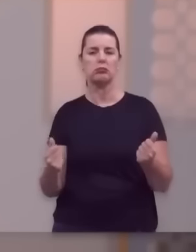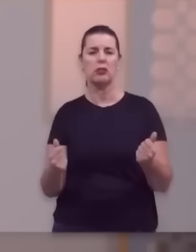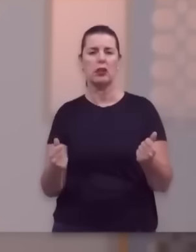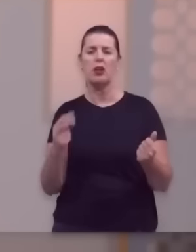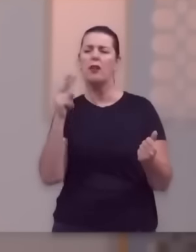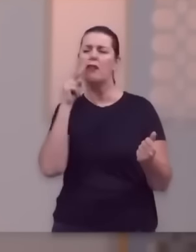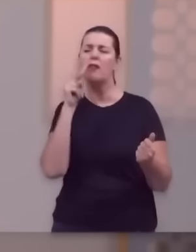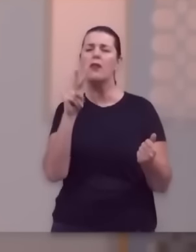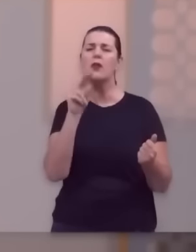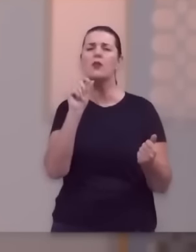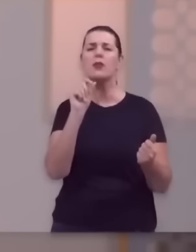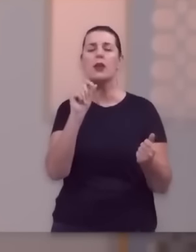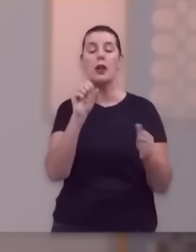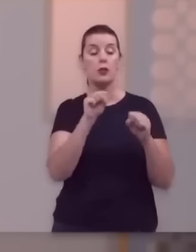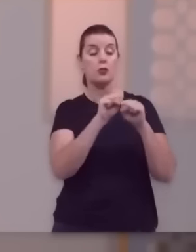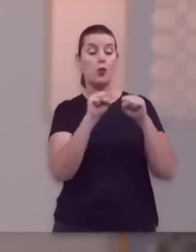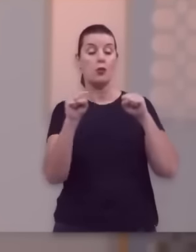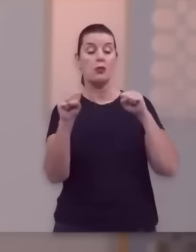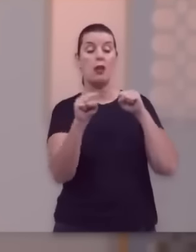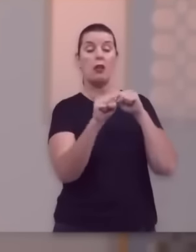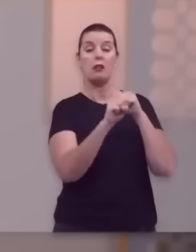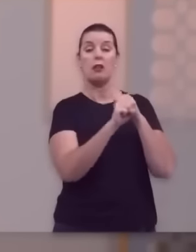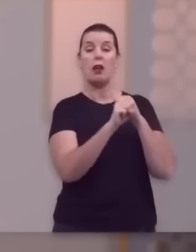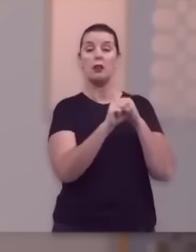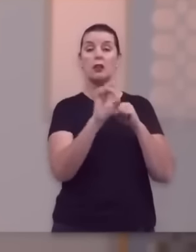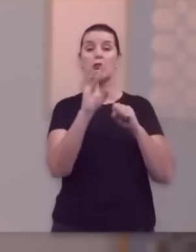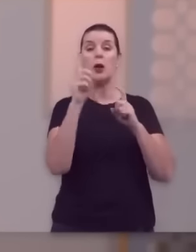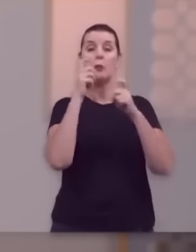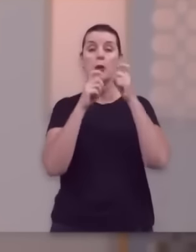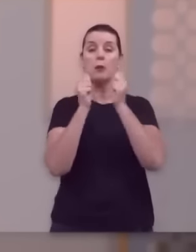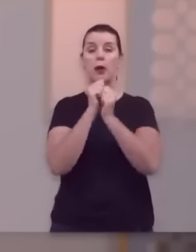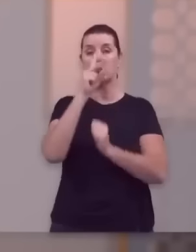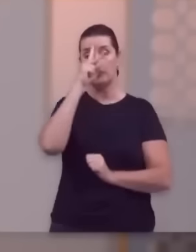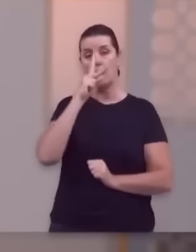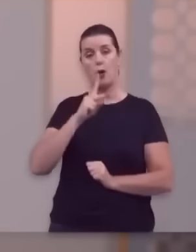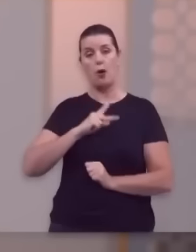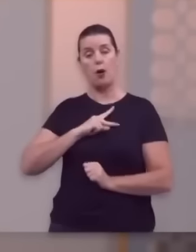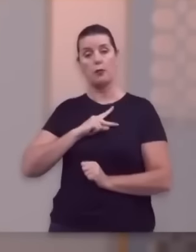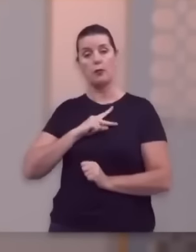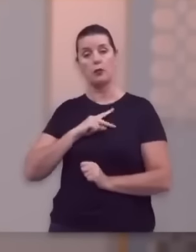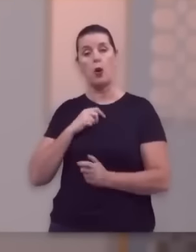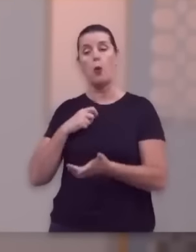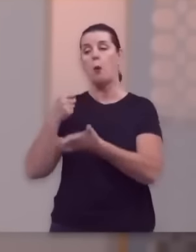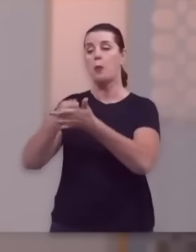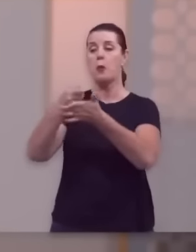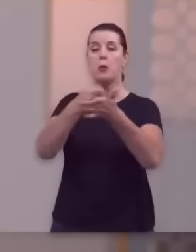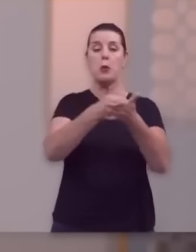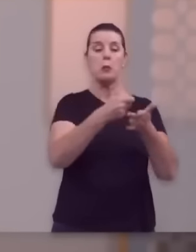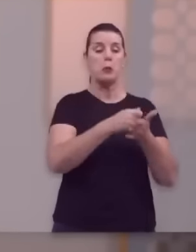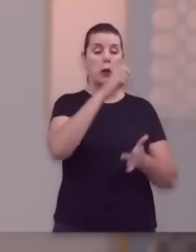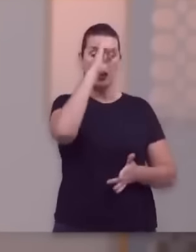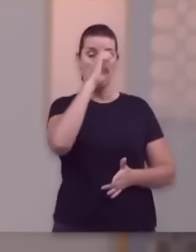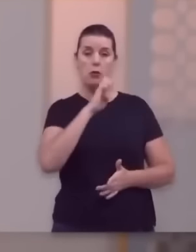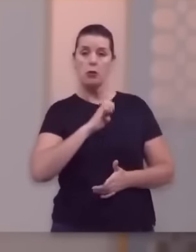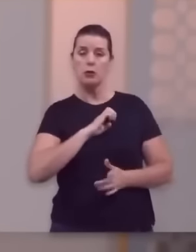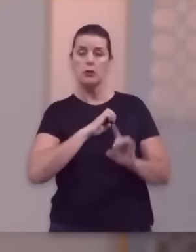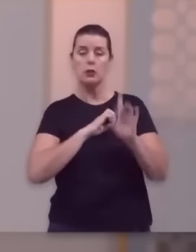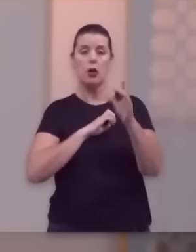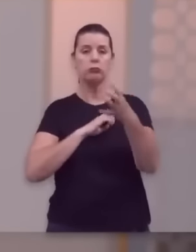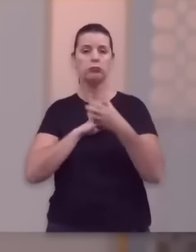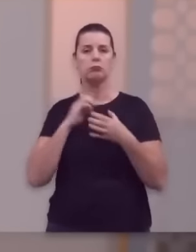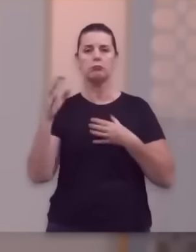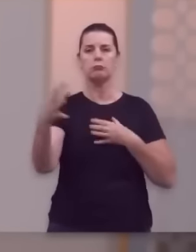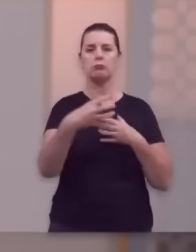ser uma sociedade narcisista materialista Consumista egoísta uma sociedade que